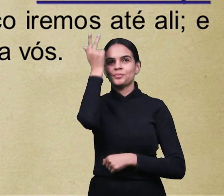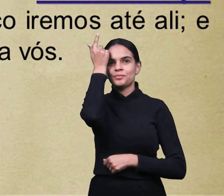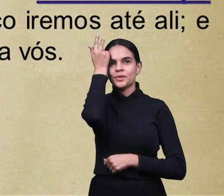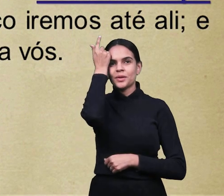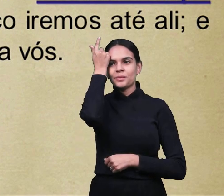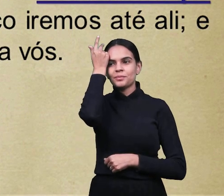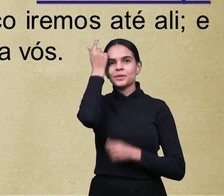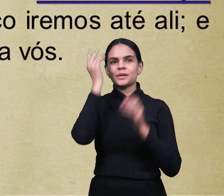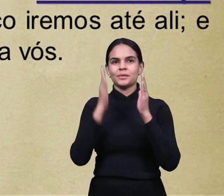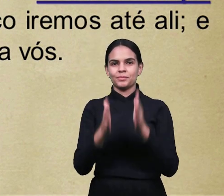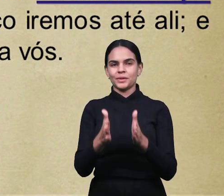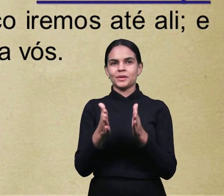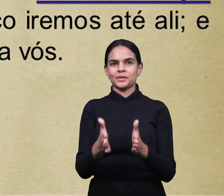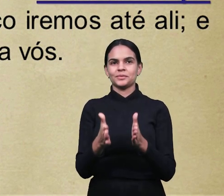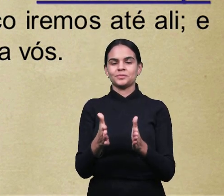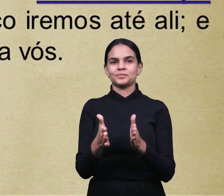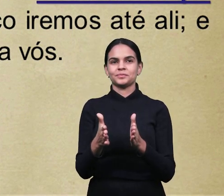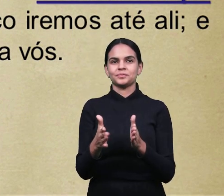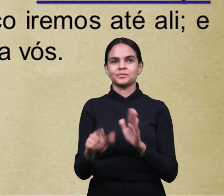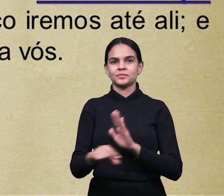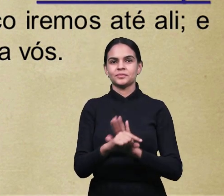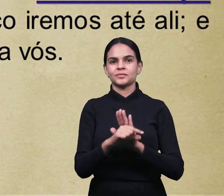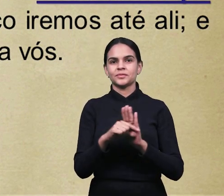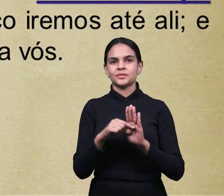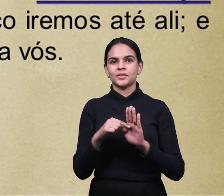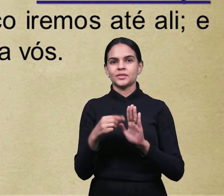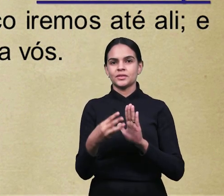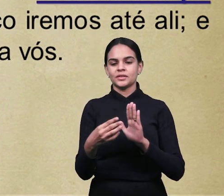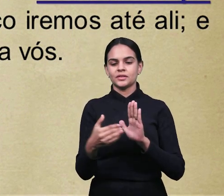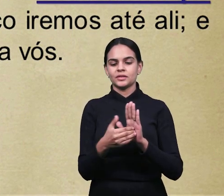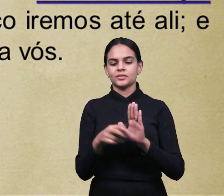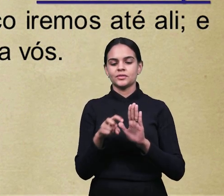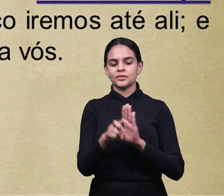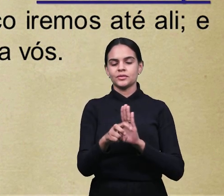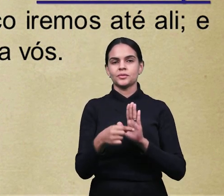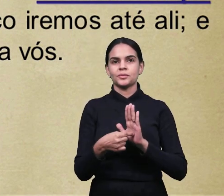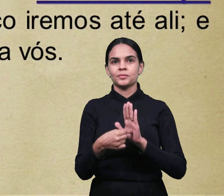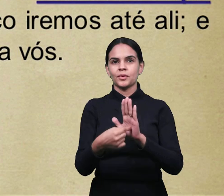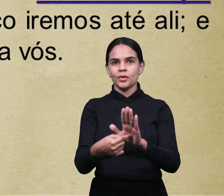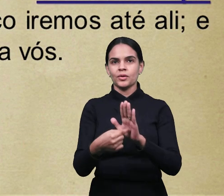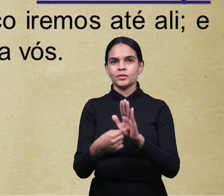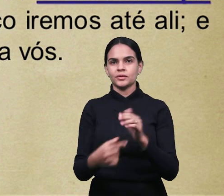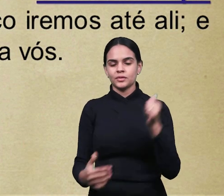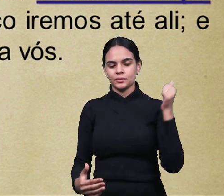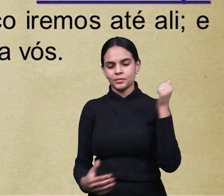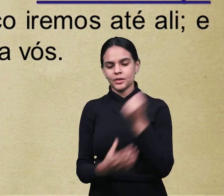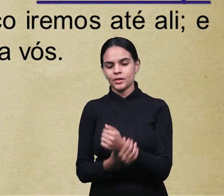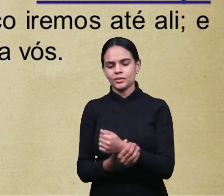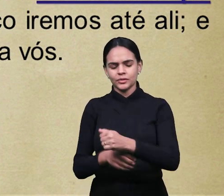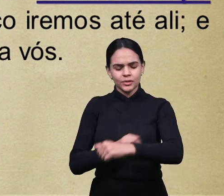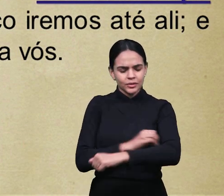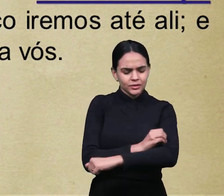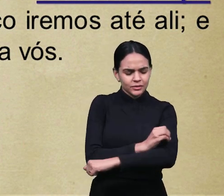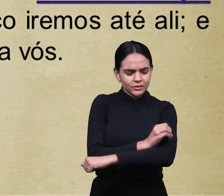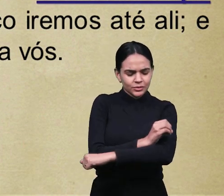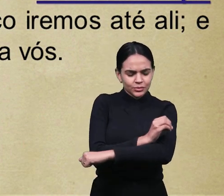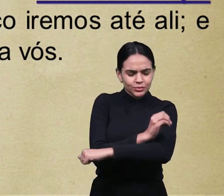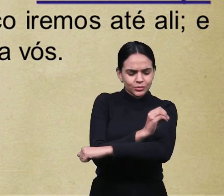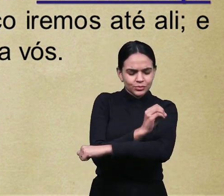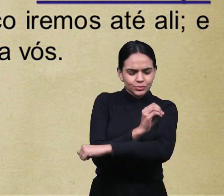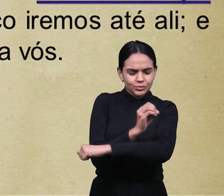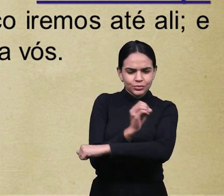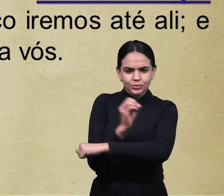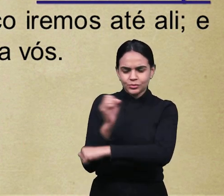verso 5, diz assim, Gênesis 22, do verso 3 ao verso 5, diz assim: Então se levantou Abraão pela manhã, de